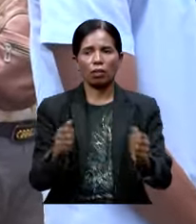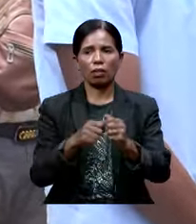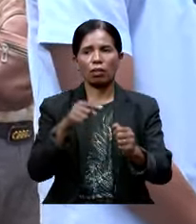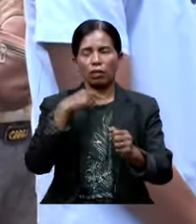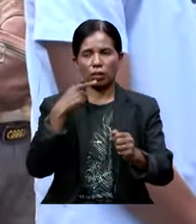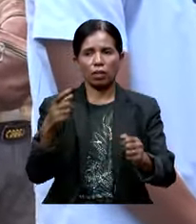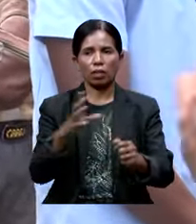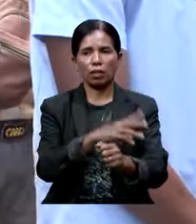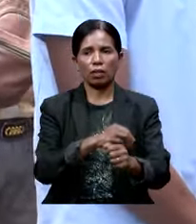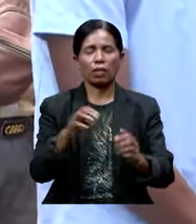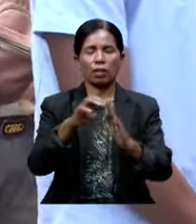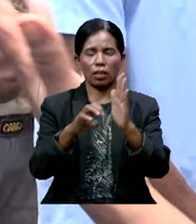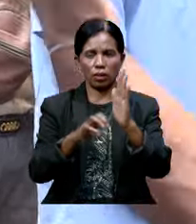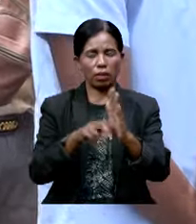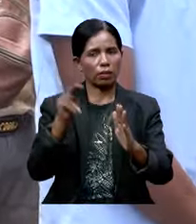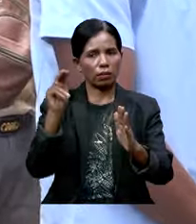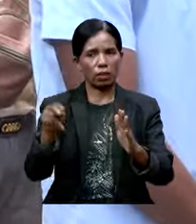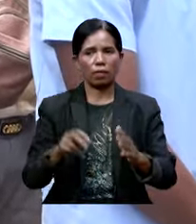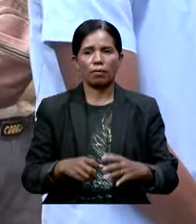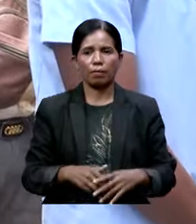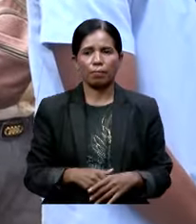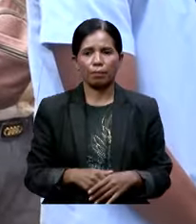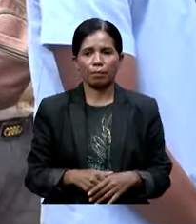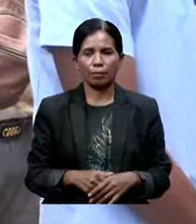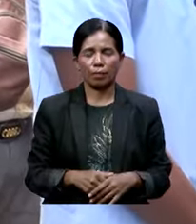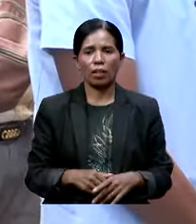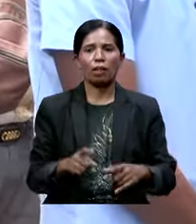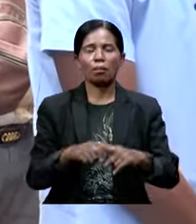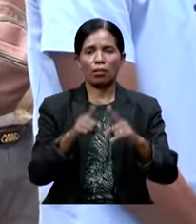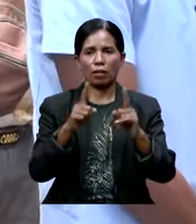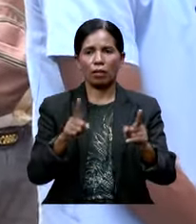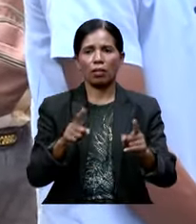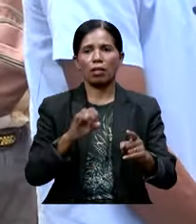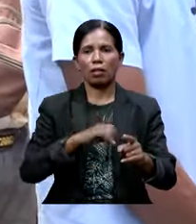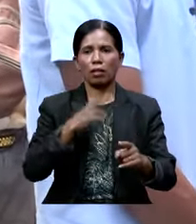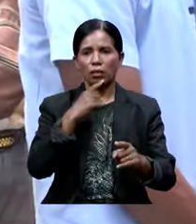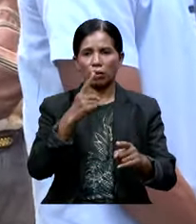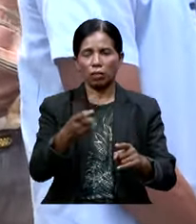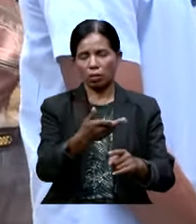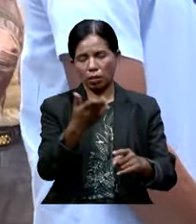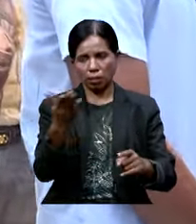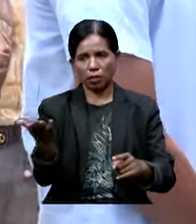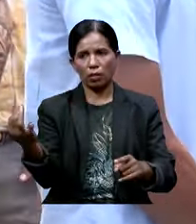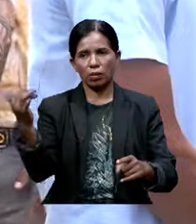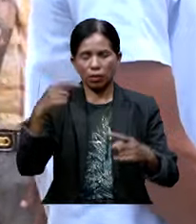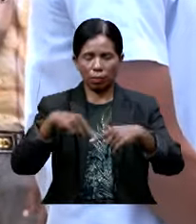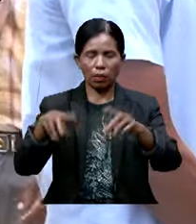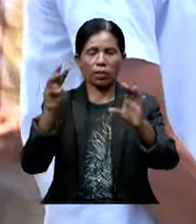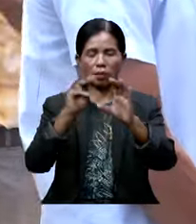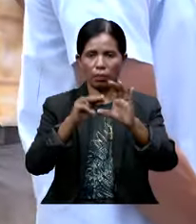será nainga. É estado unia, o todo tem que vai. Mas bem, a bela vai ainda vai, e tá bom ter tamba e ela em mercado